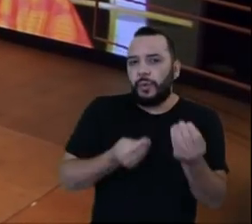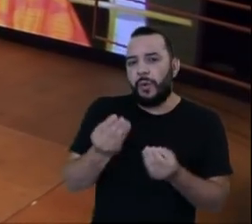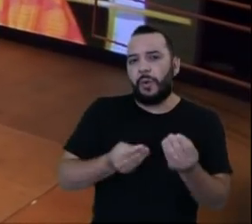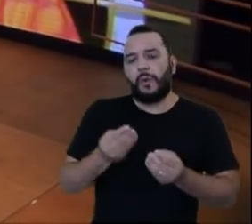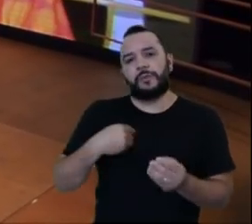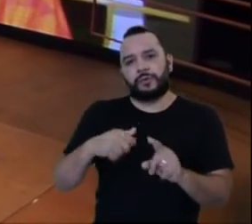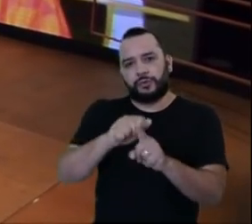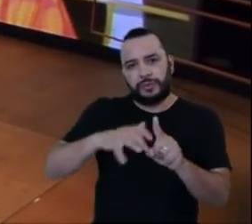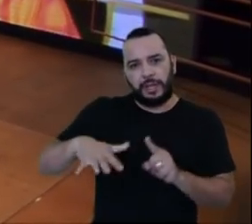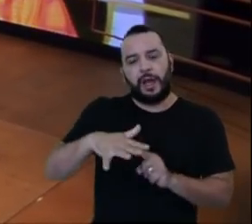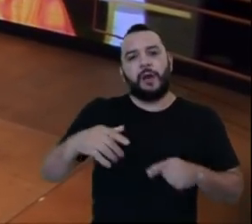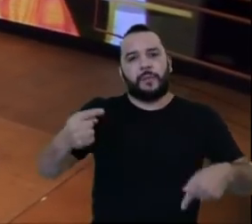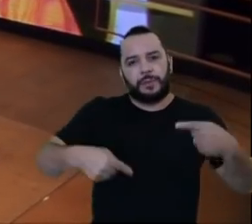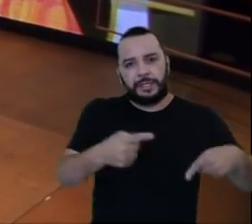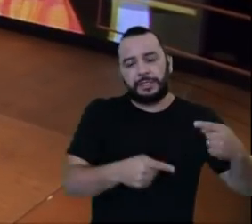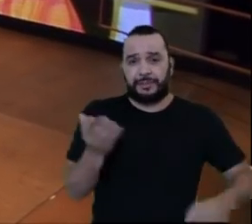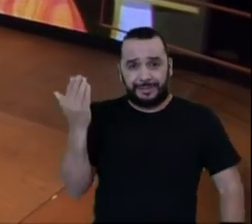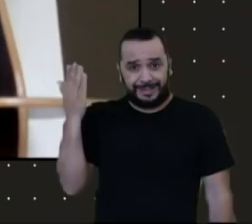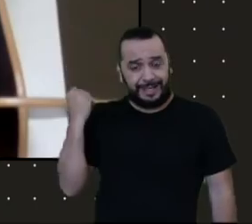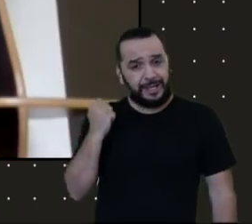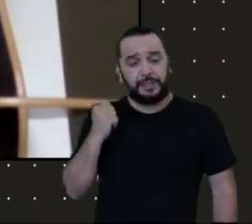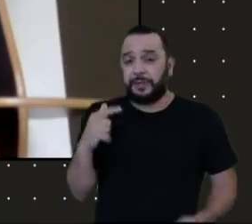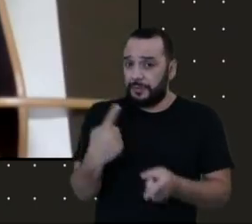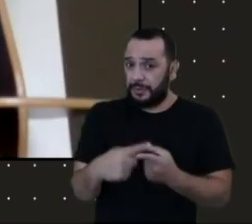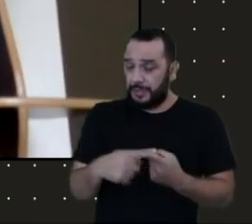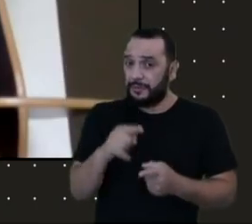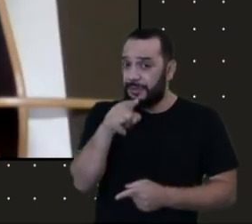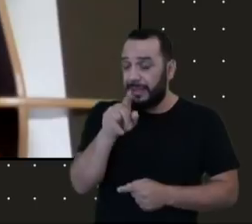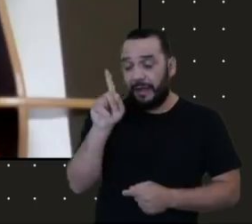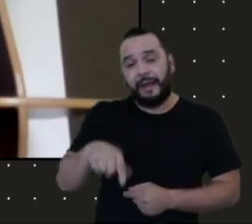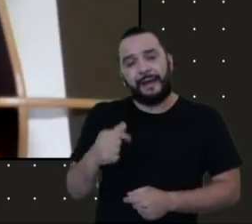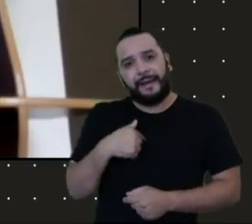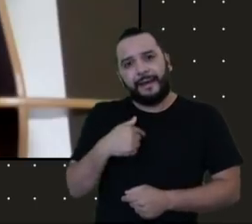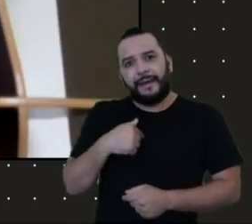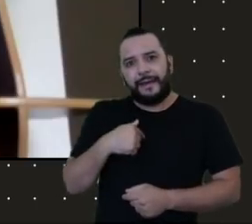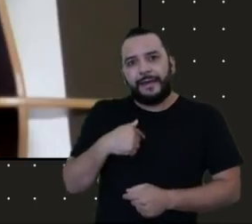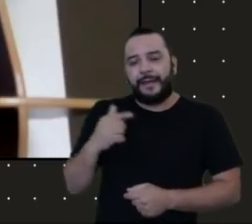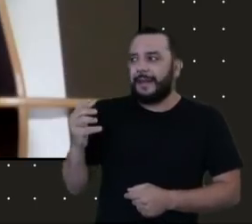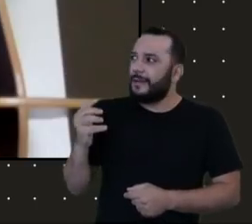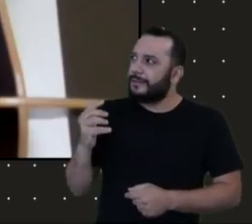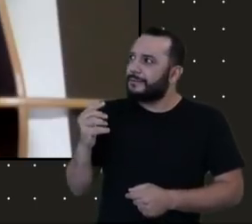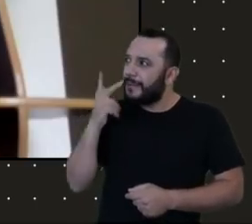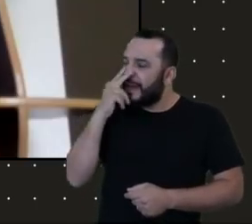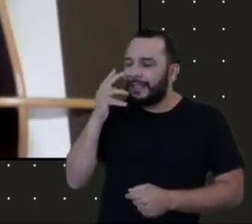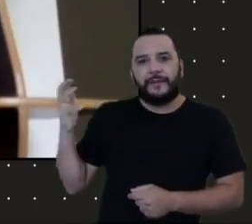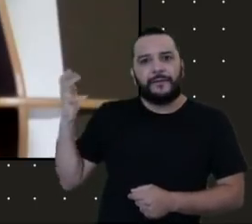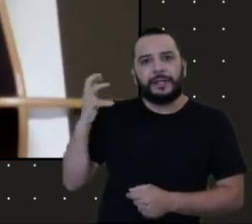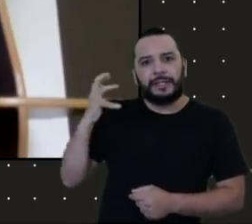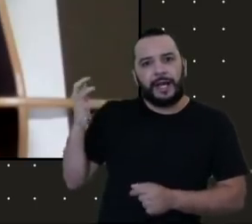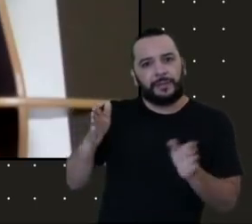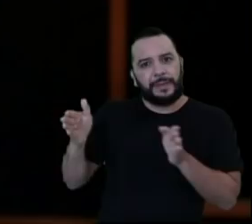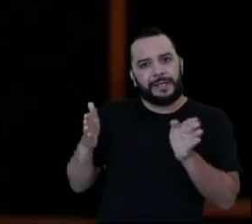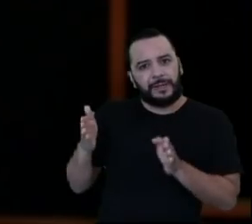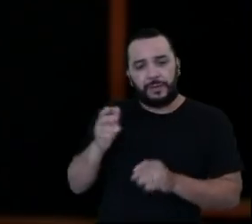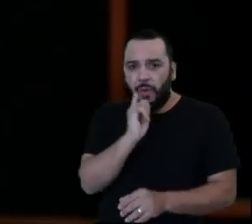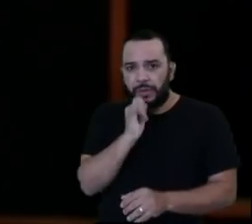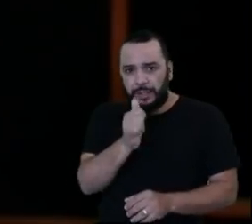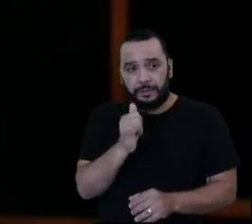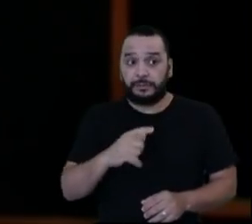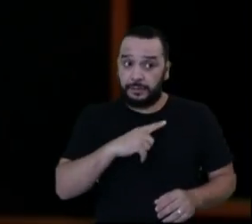são ficcionais, né? Fictícios. Mas você tem que entender como é que era naquela época, como é que as mulheres